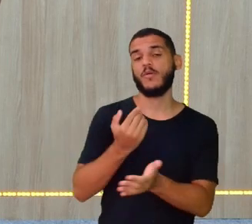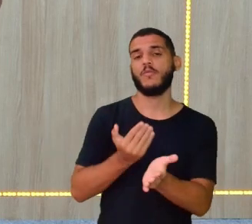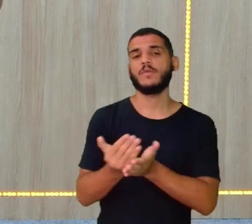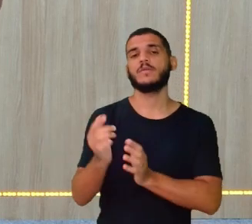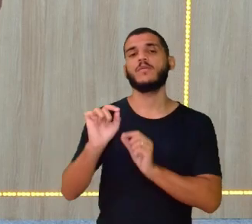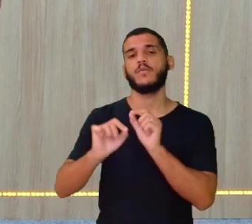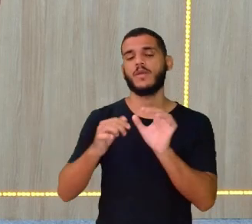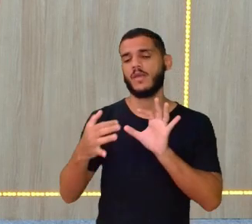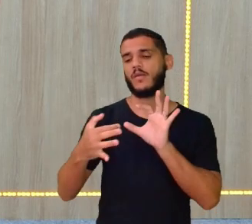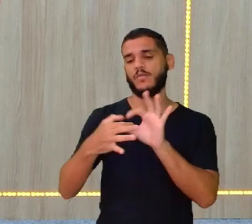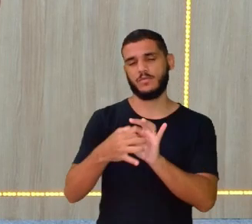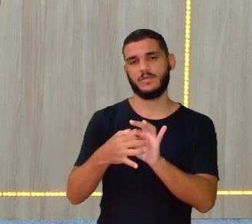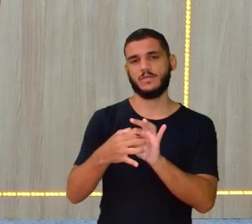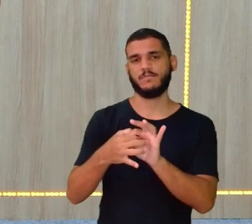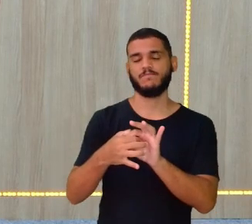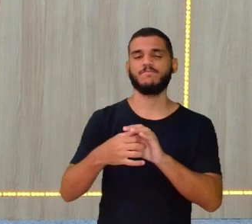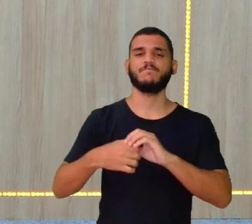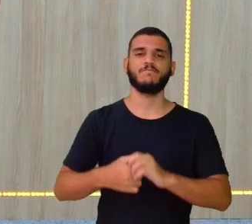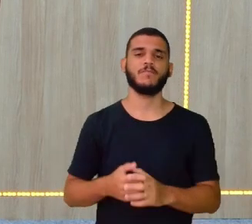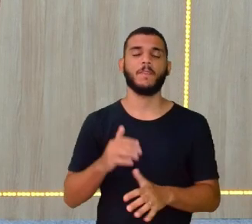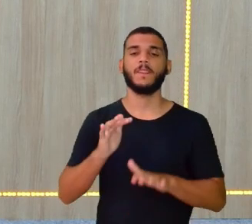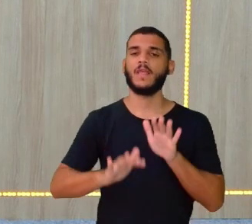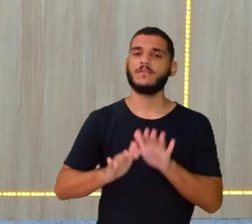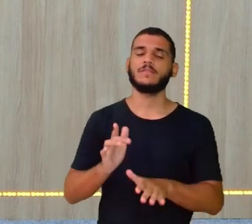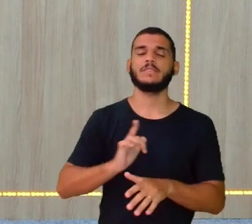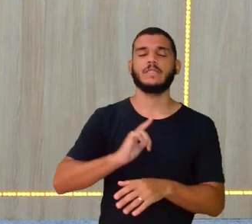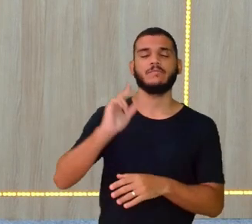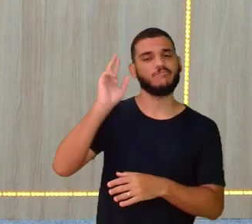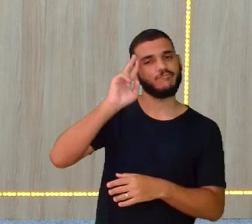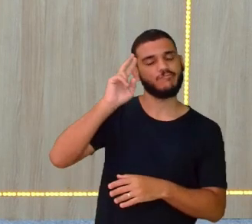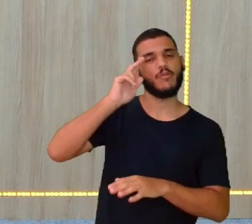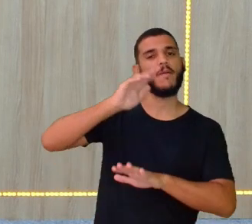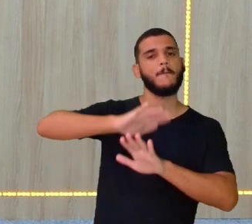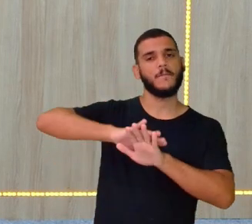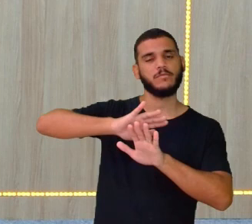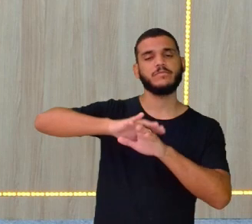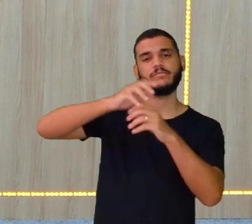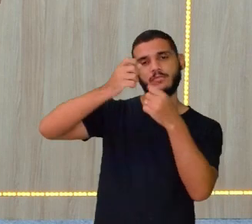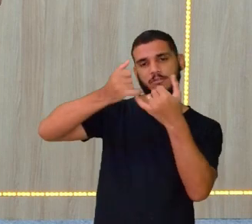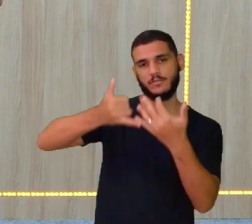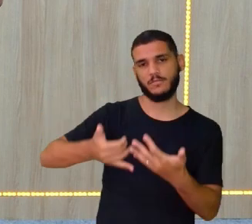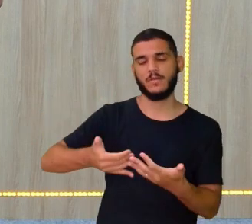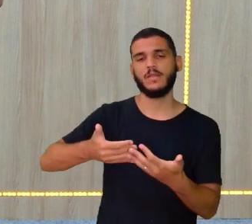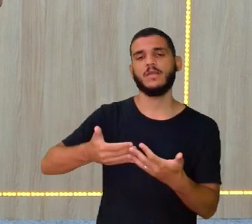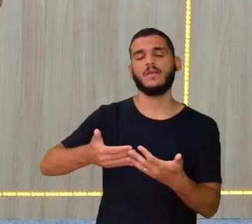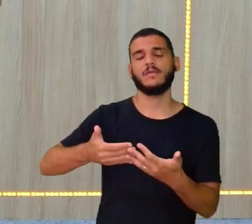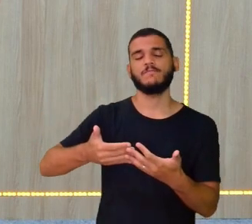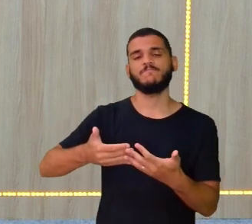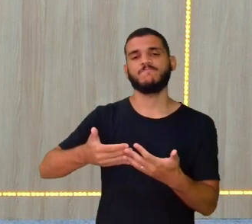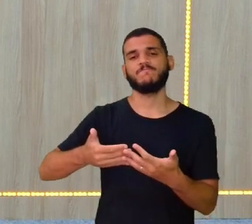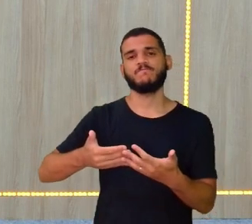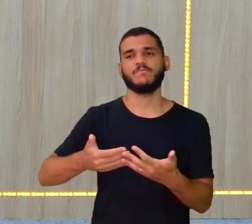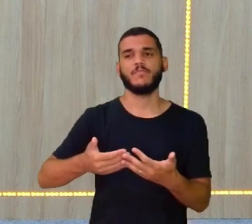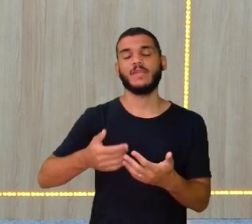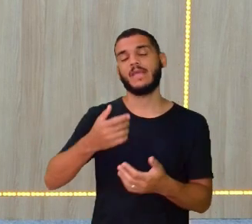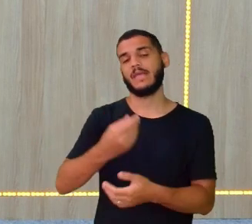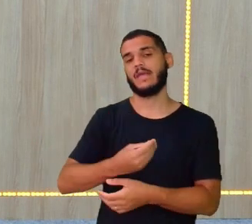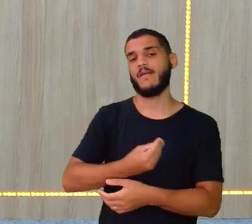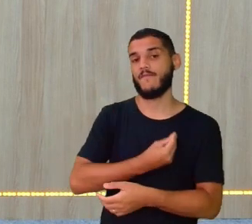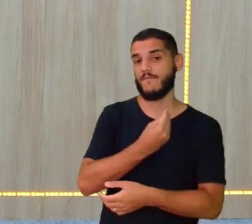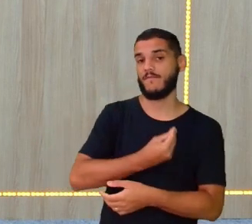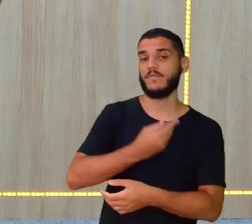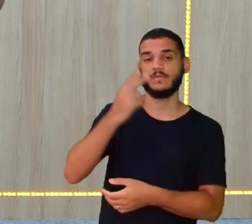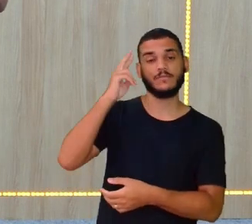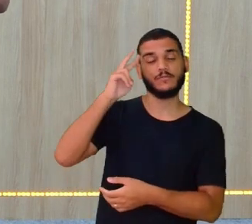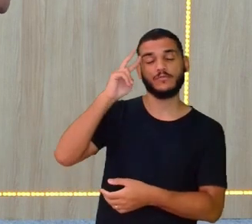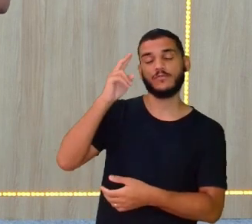nos conectar, não é? Às vezes a história contada, a história do outro, não é?